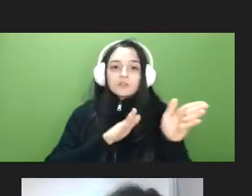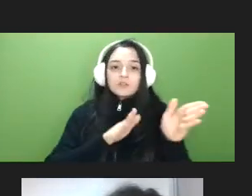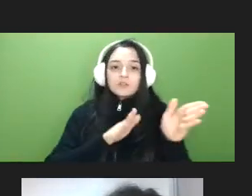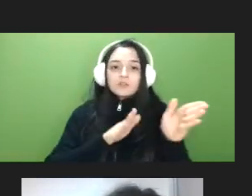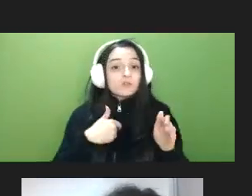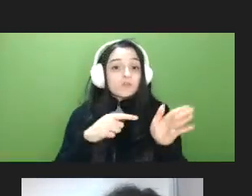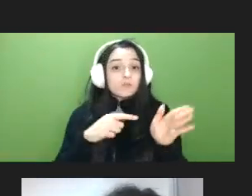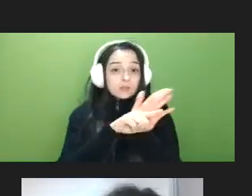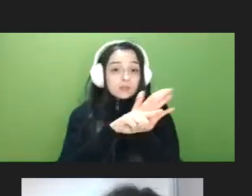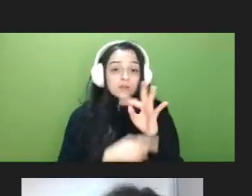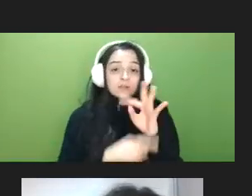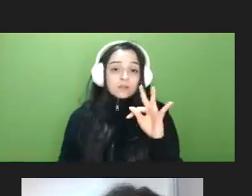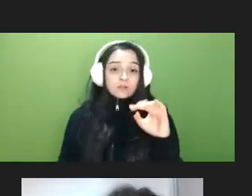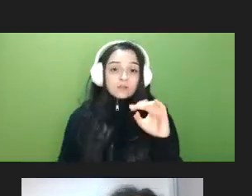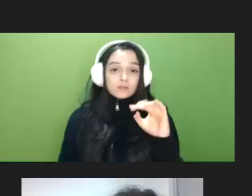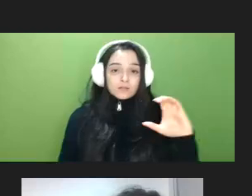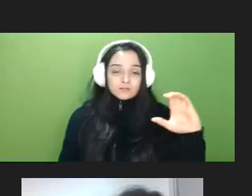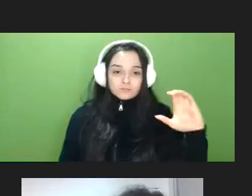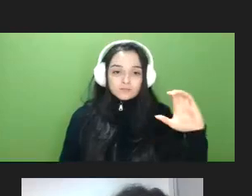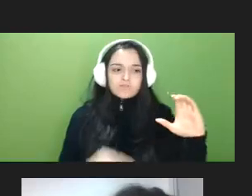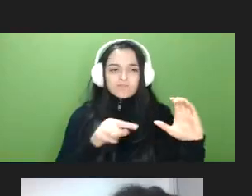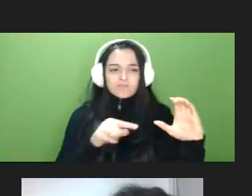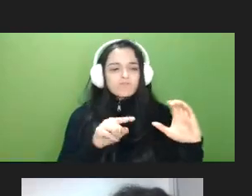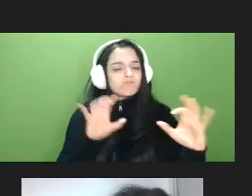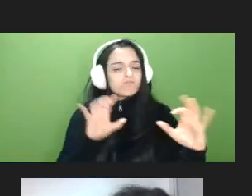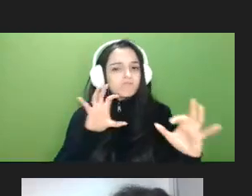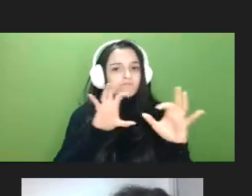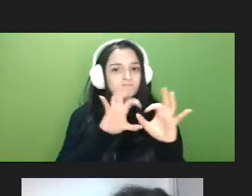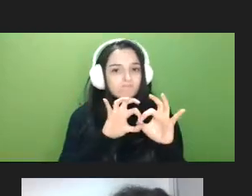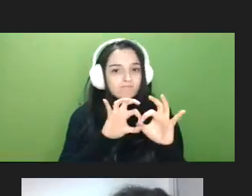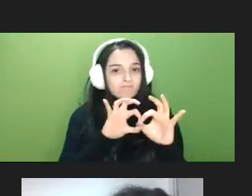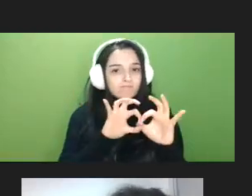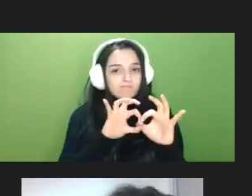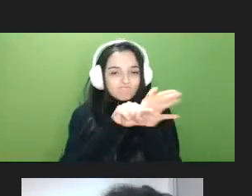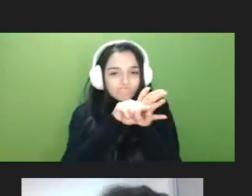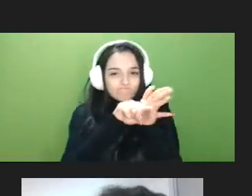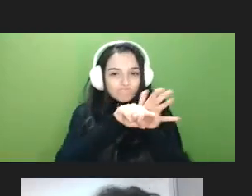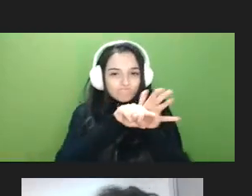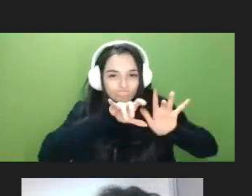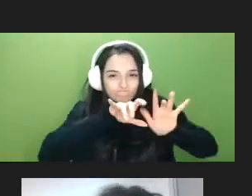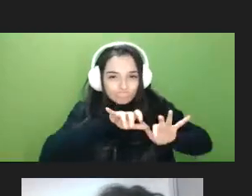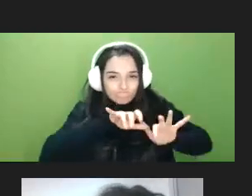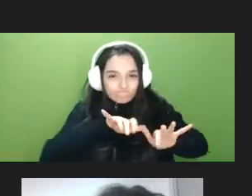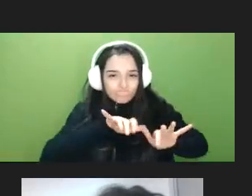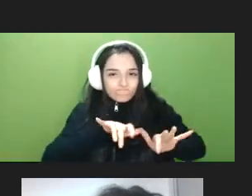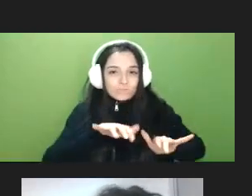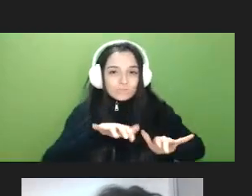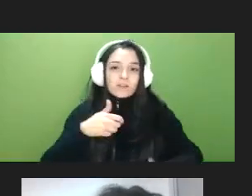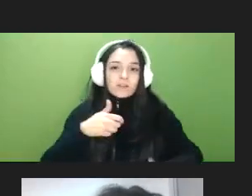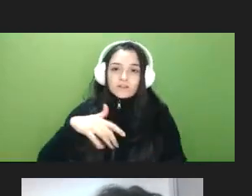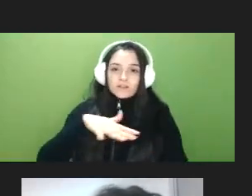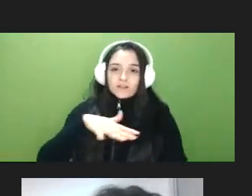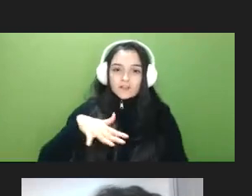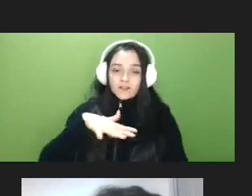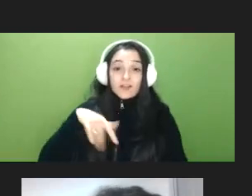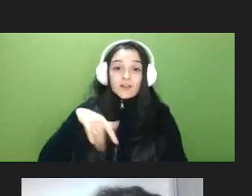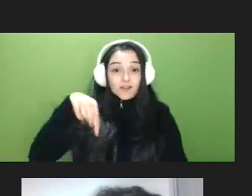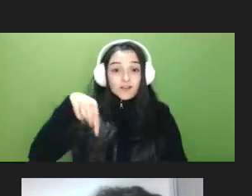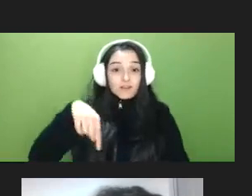que eu comecei a me aproximar ainda mais, agora mais localizado aqui na minha região, aqui na Grande